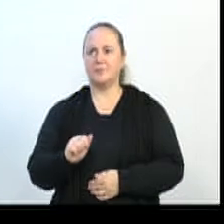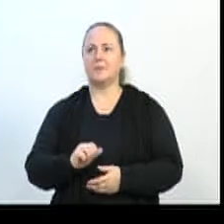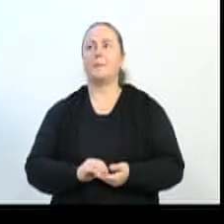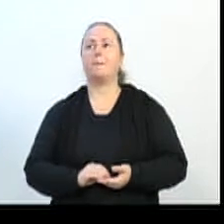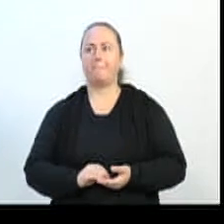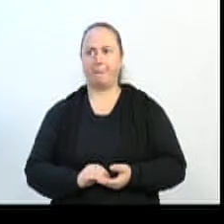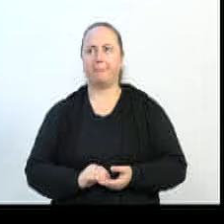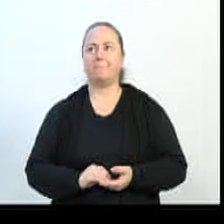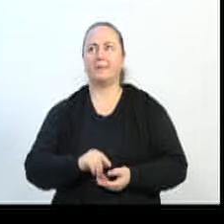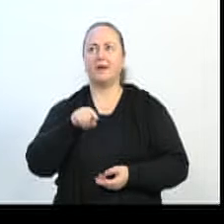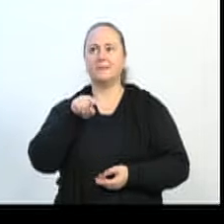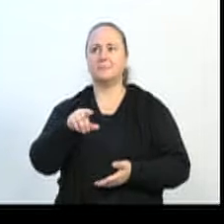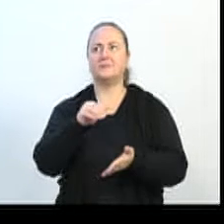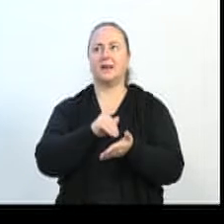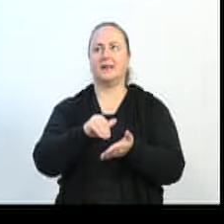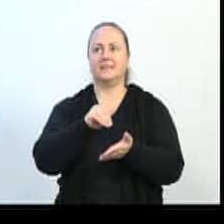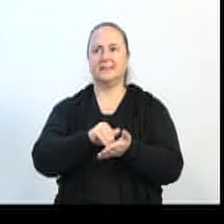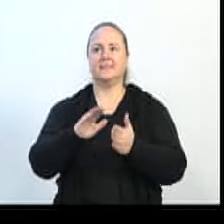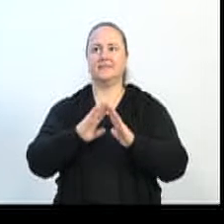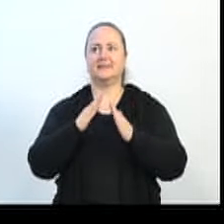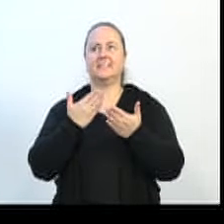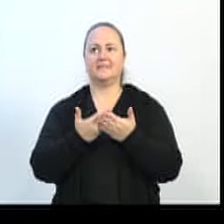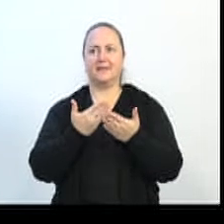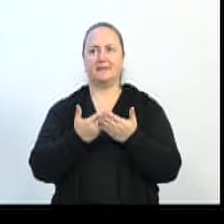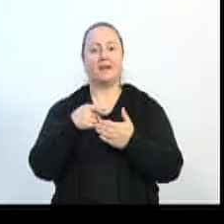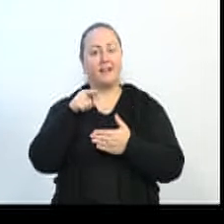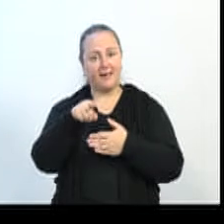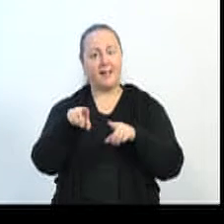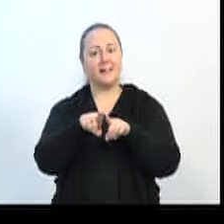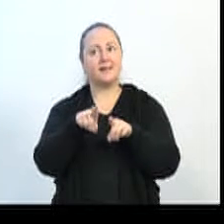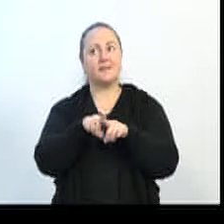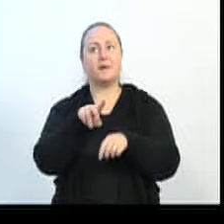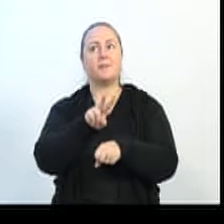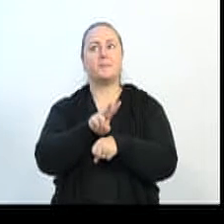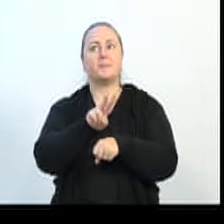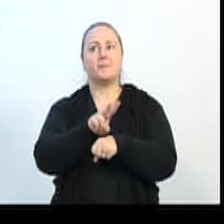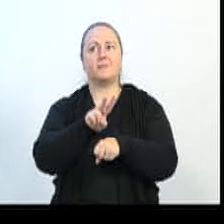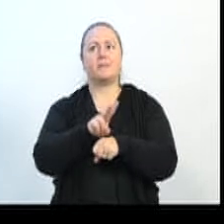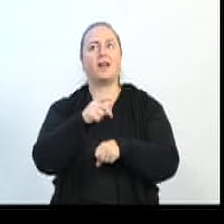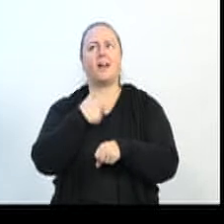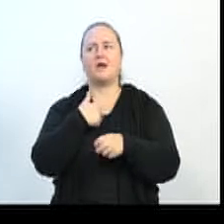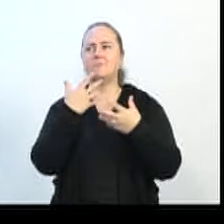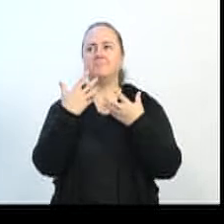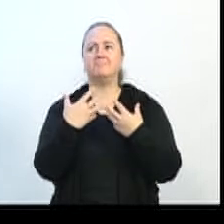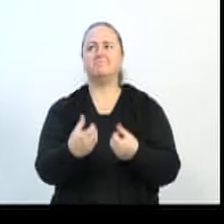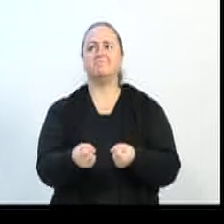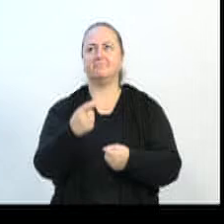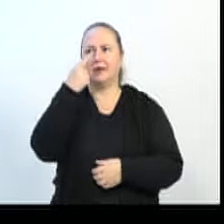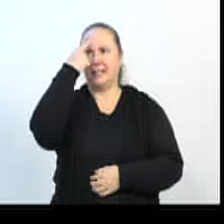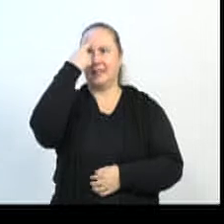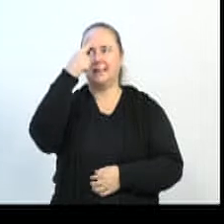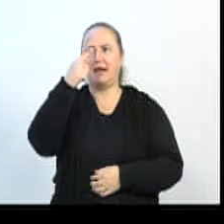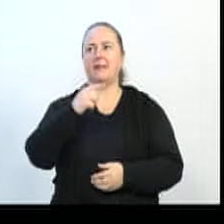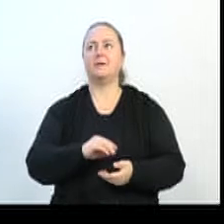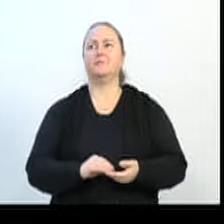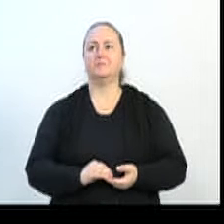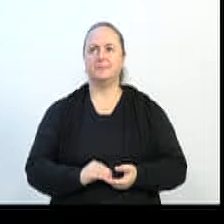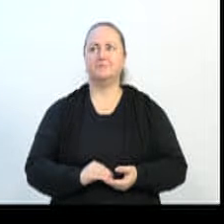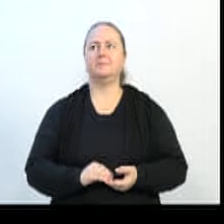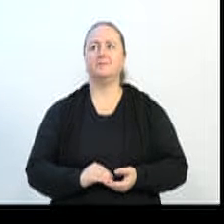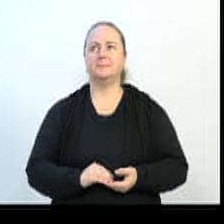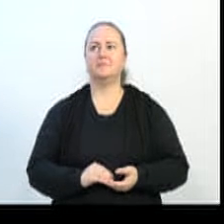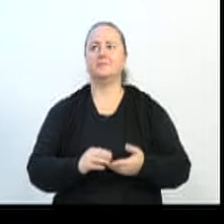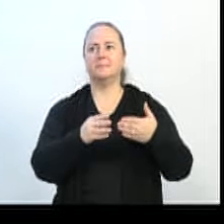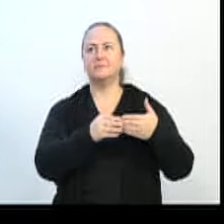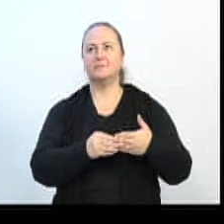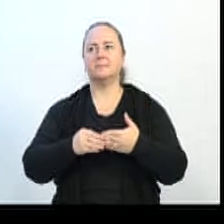escola, ela também é protetora, e ela me apresentou o projeto e eu abracei a ideia com carinho, levei até a CEMED